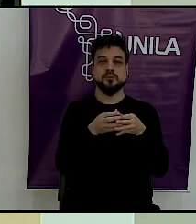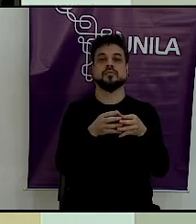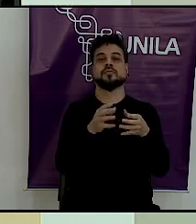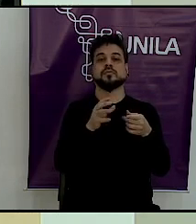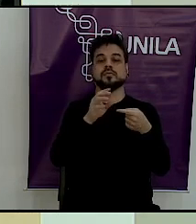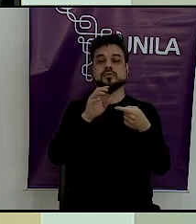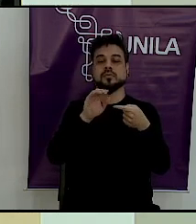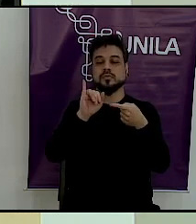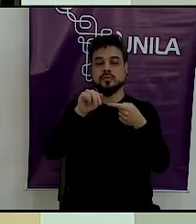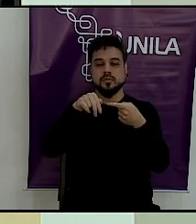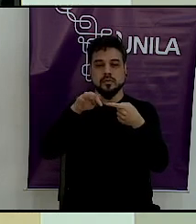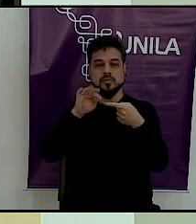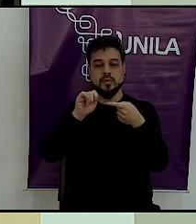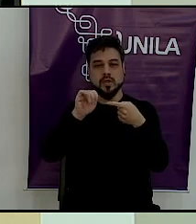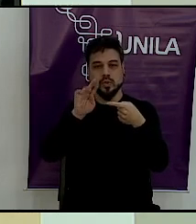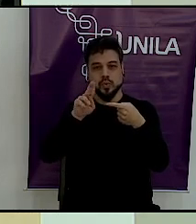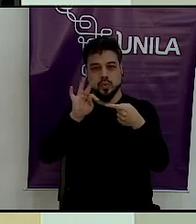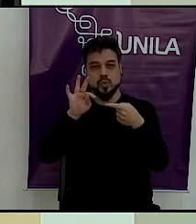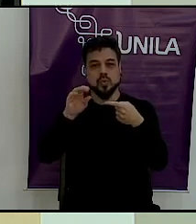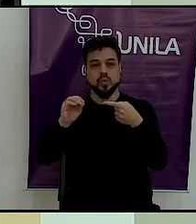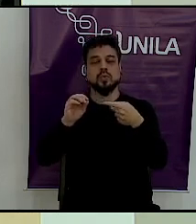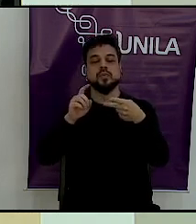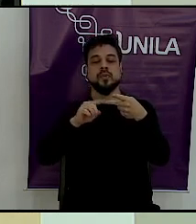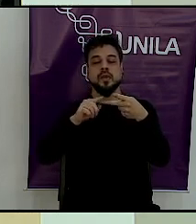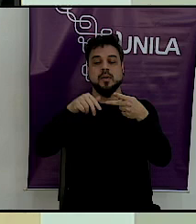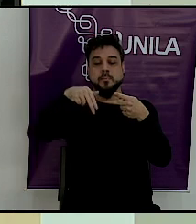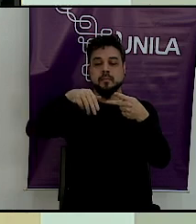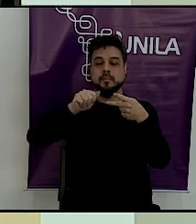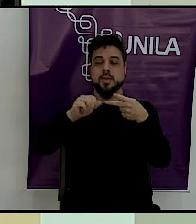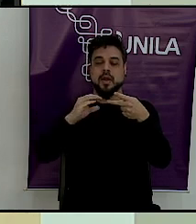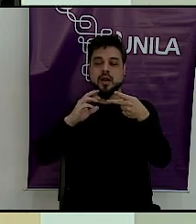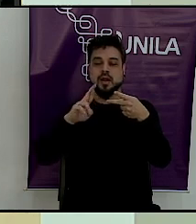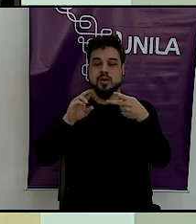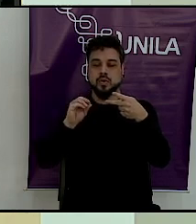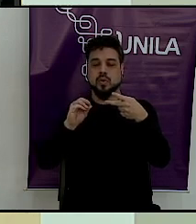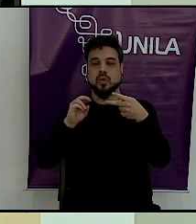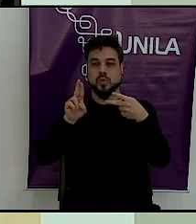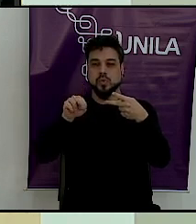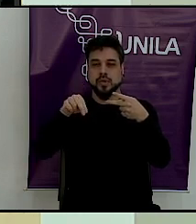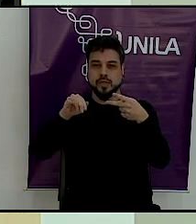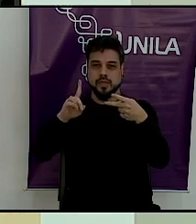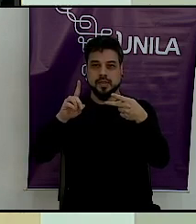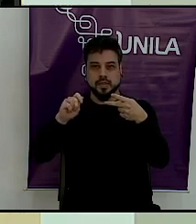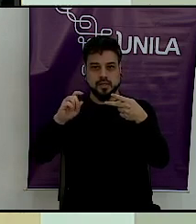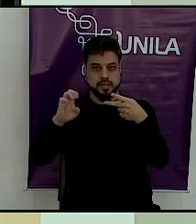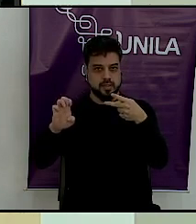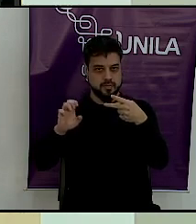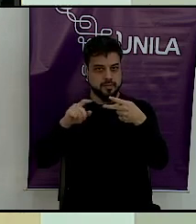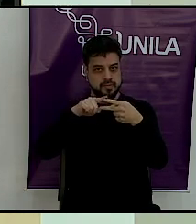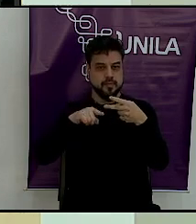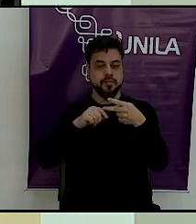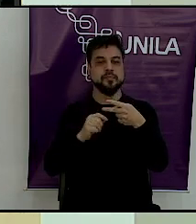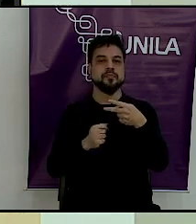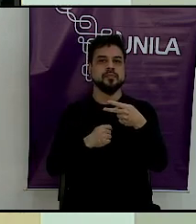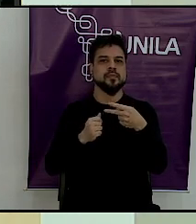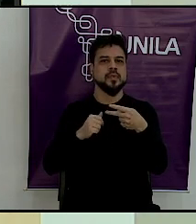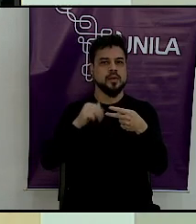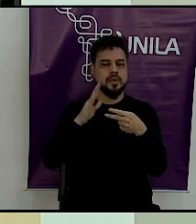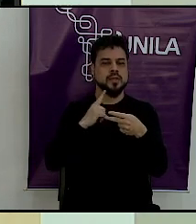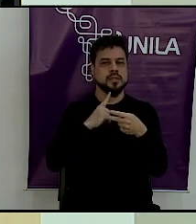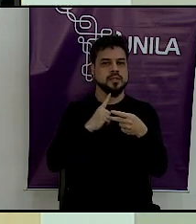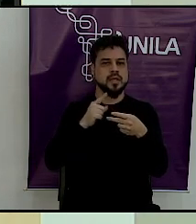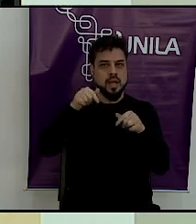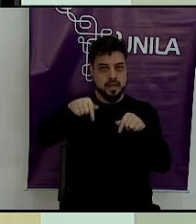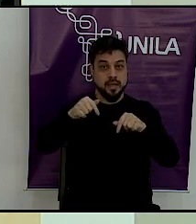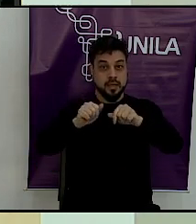Paralelo a isso, todo o processo do orçamento participativo, que a gente também vai falar logo mais. Essa audiência pública, né, faz parte desse